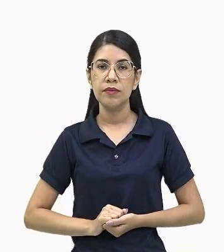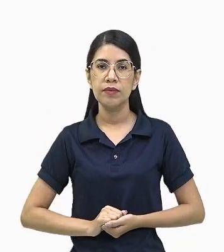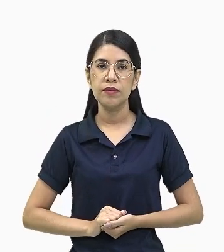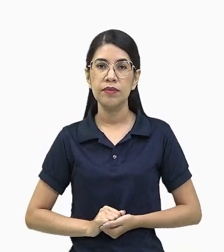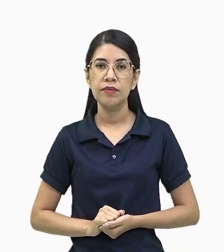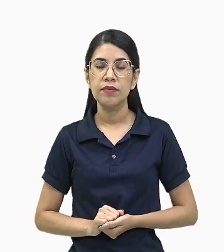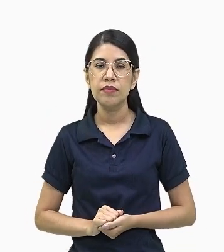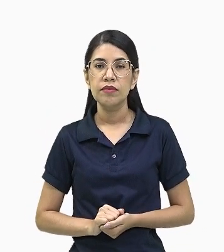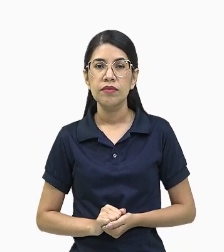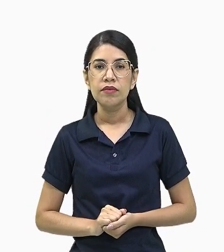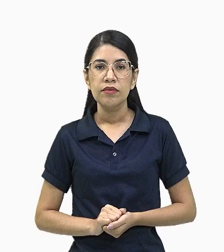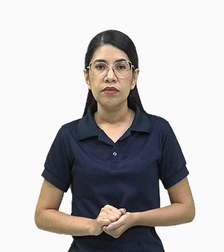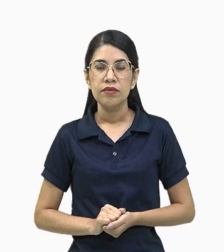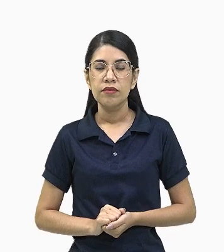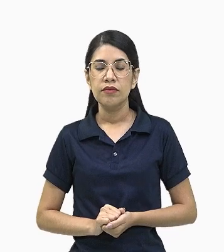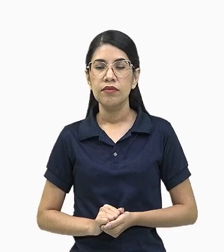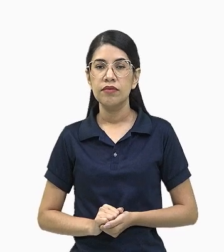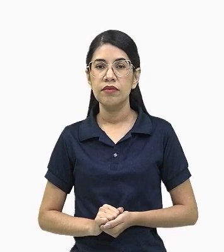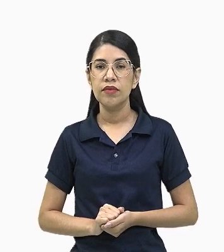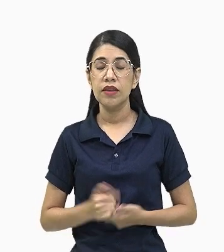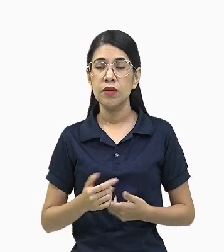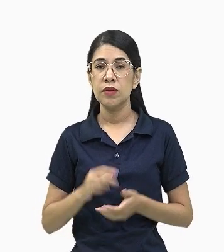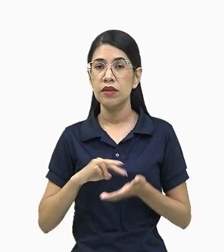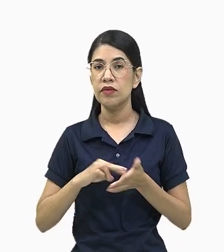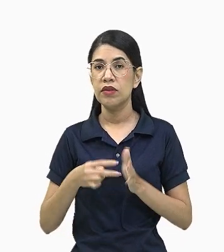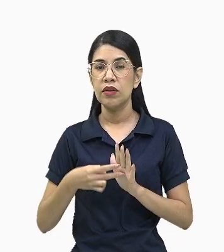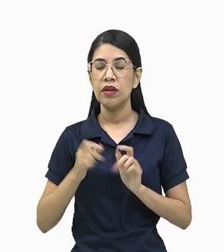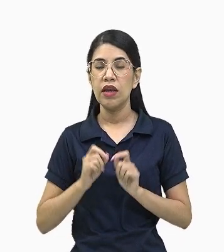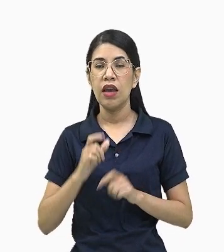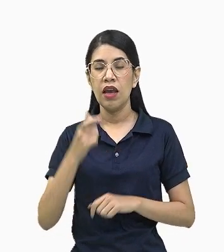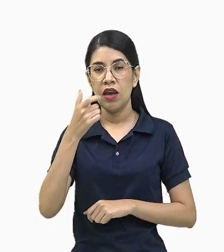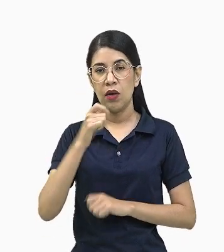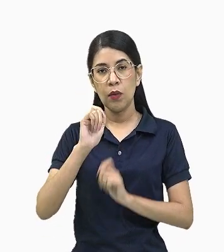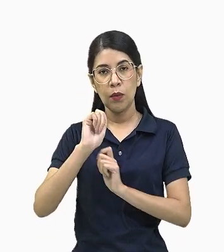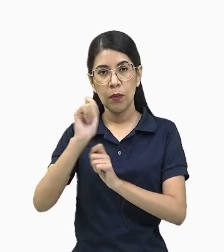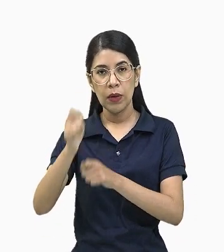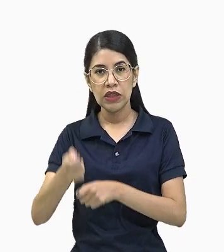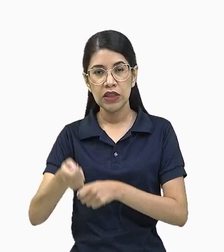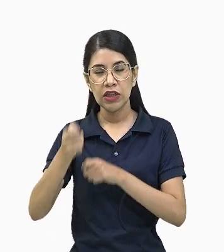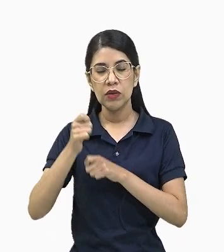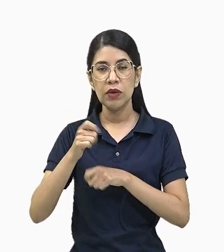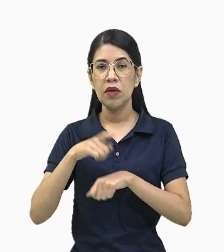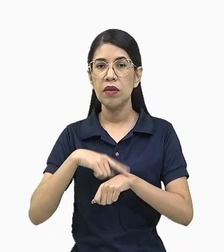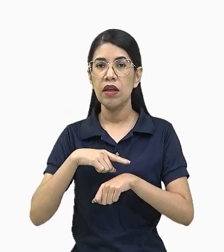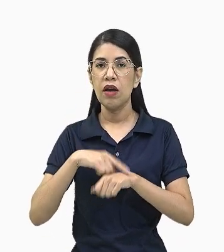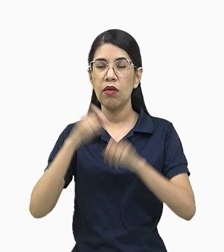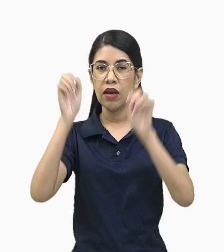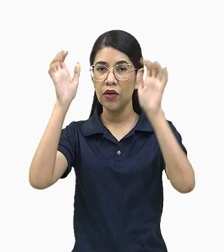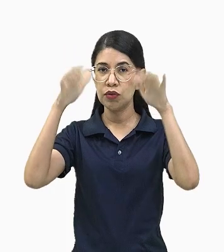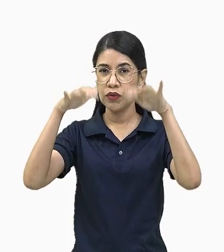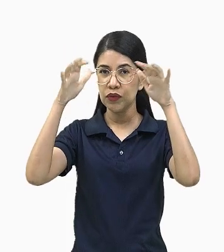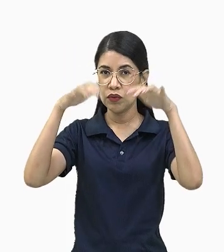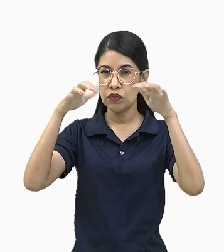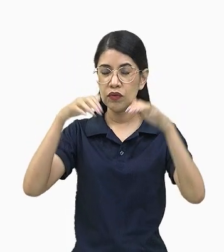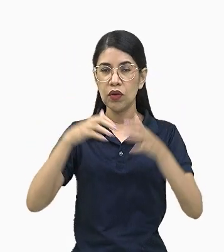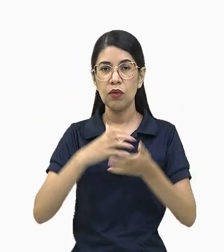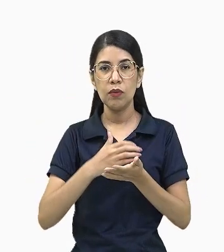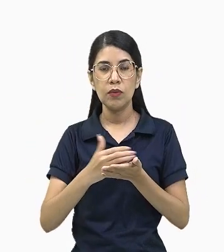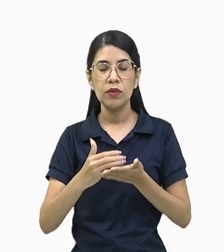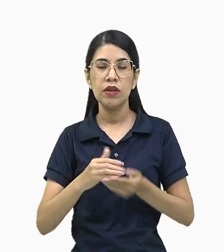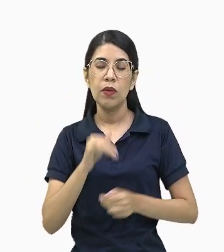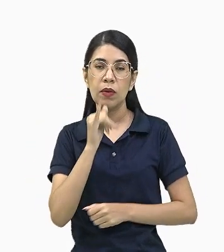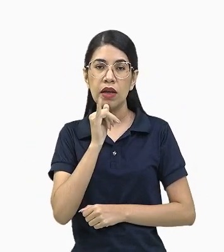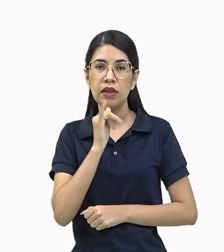storm started. Então, eu estava pescando no rio quando a tempestade começou. Um outro exemplo que nós temos